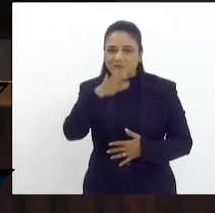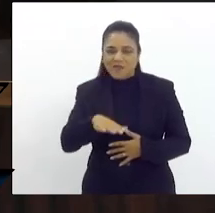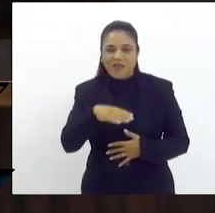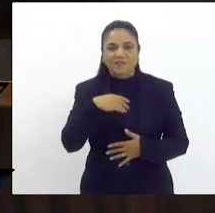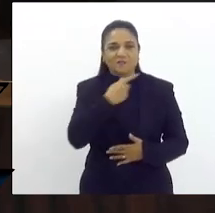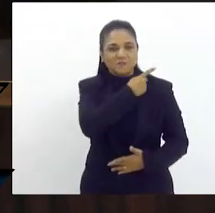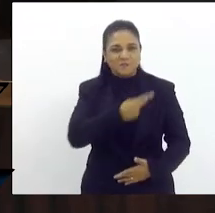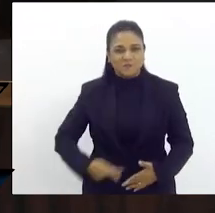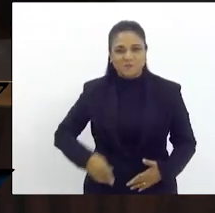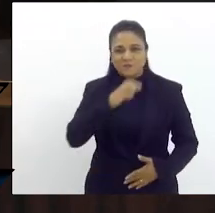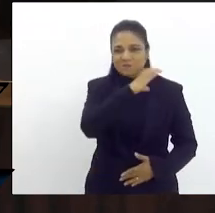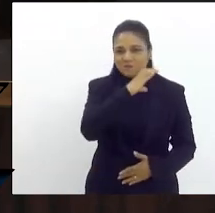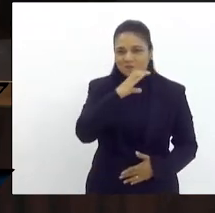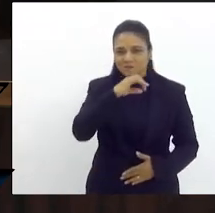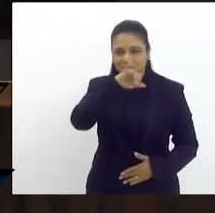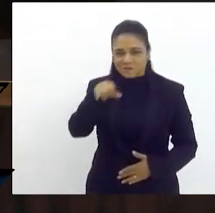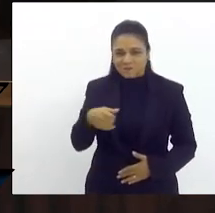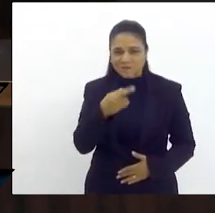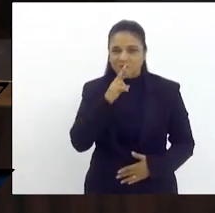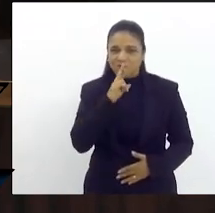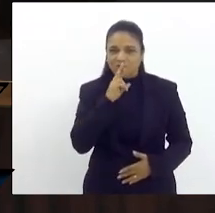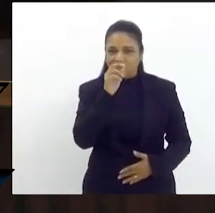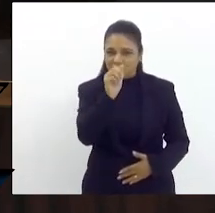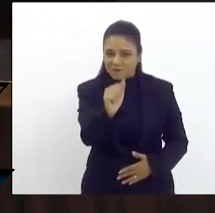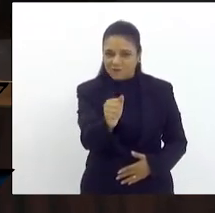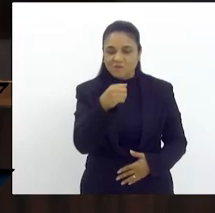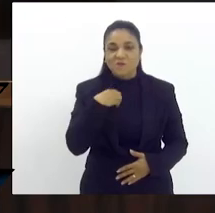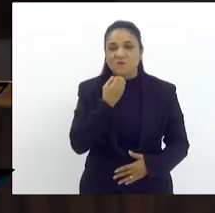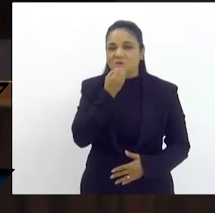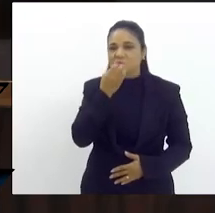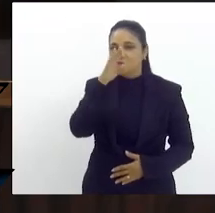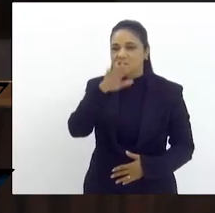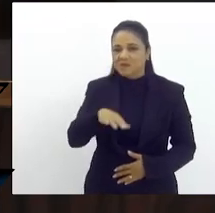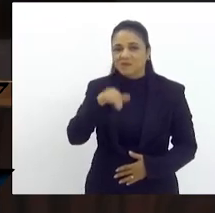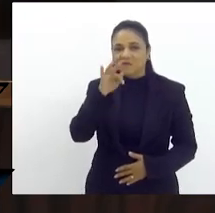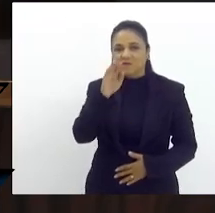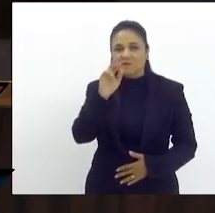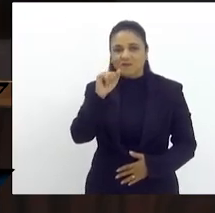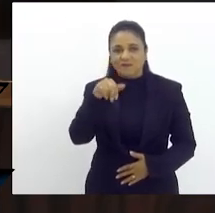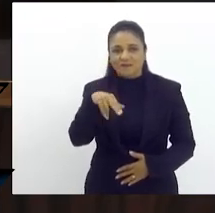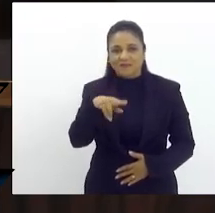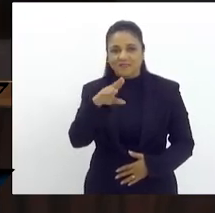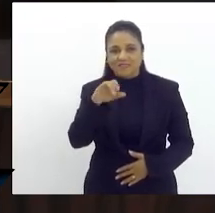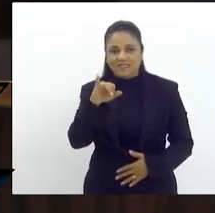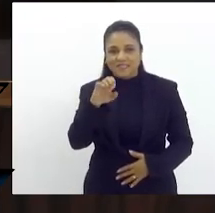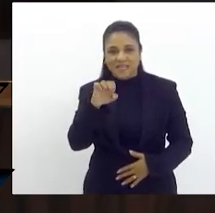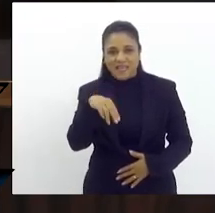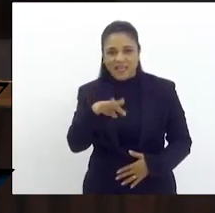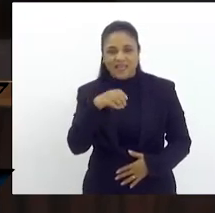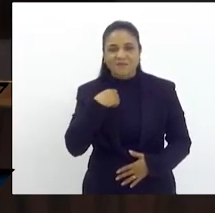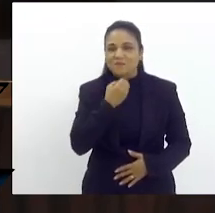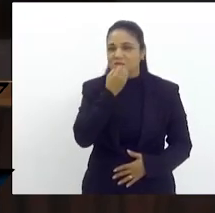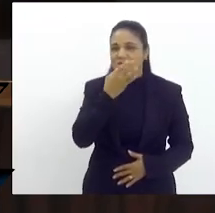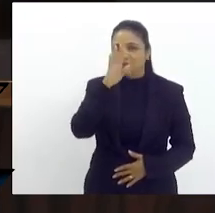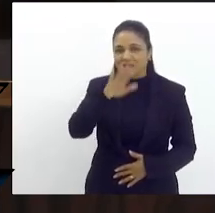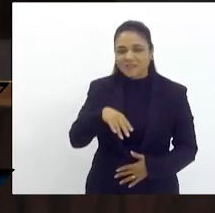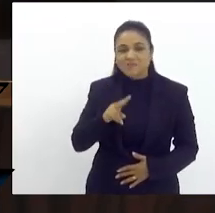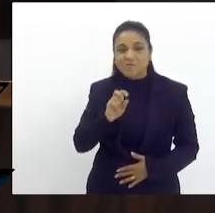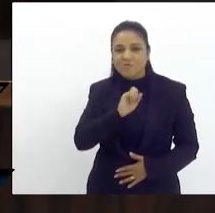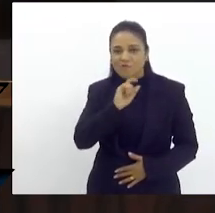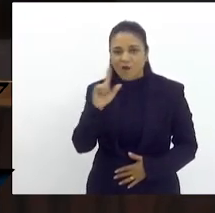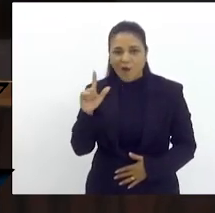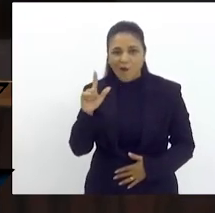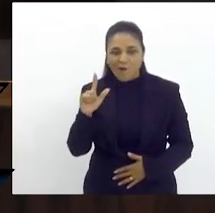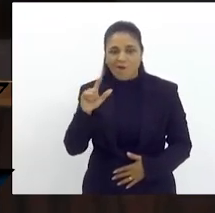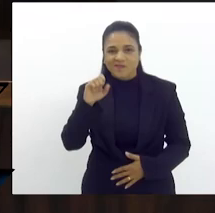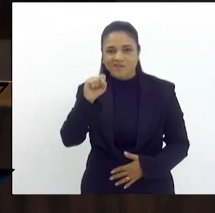ccj aí Rodrigo Amorim Boa tarde Franciele Boa tarde aí Valdo Ceasa